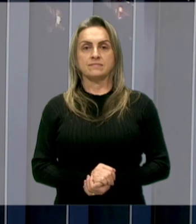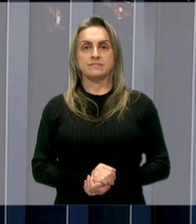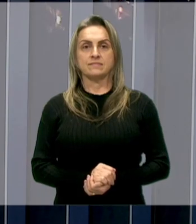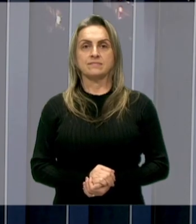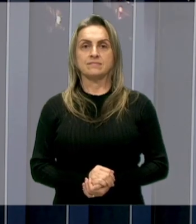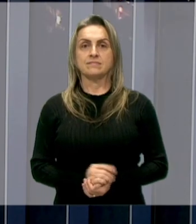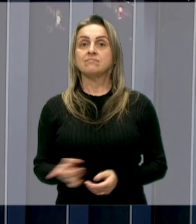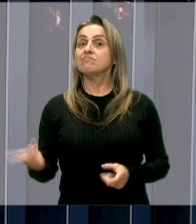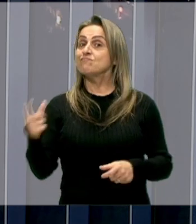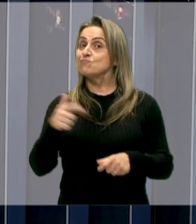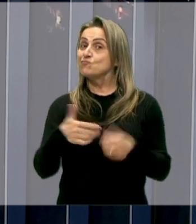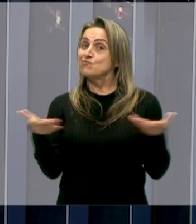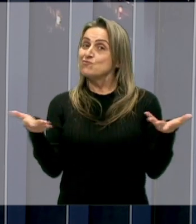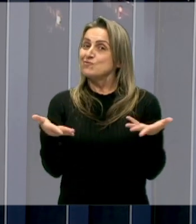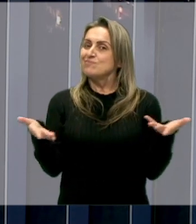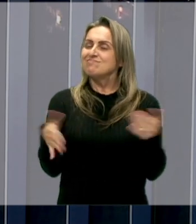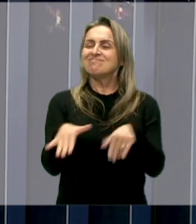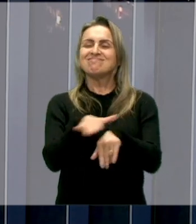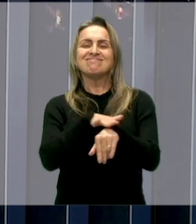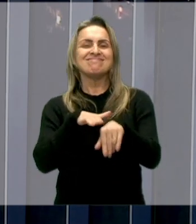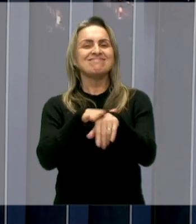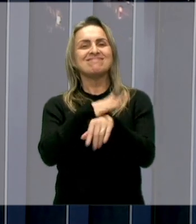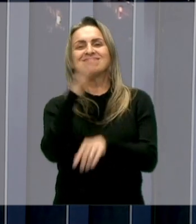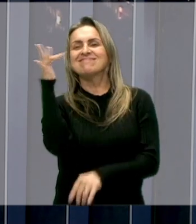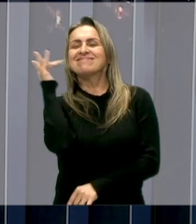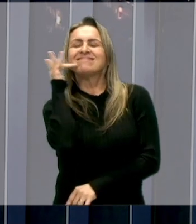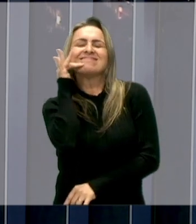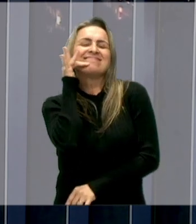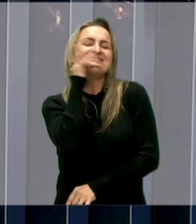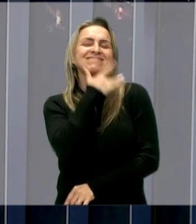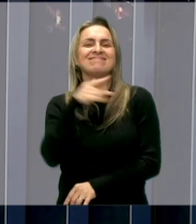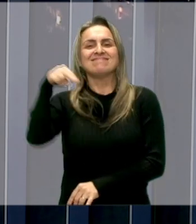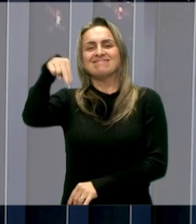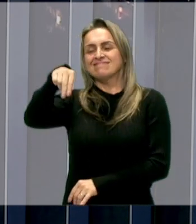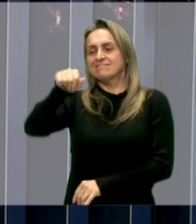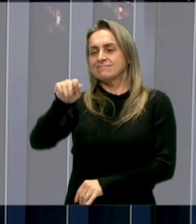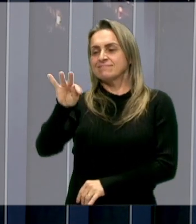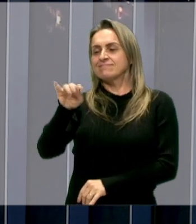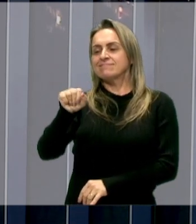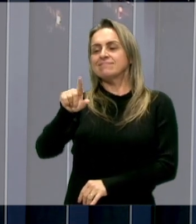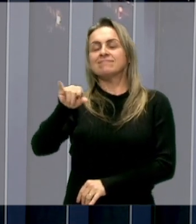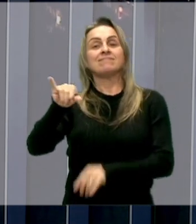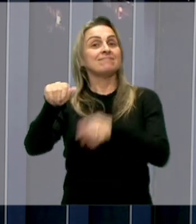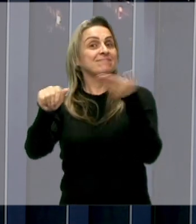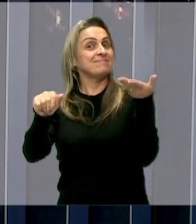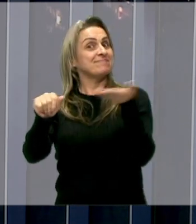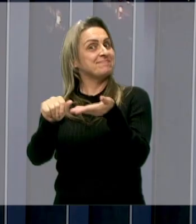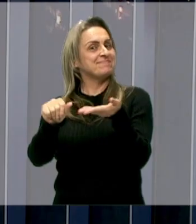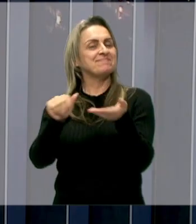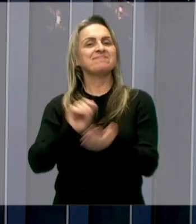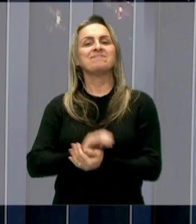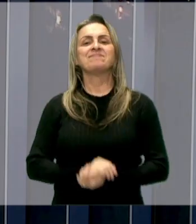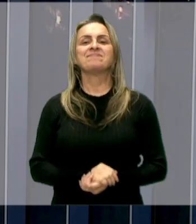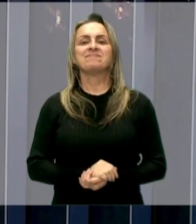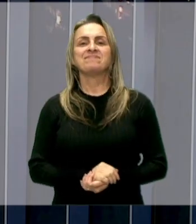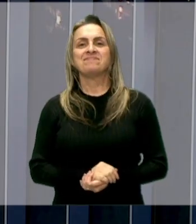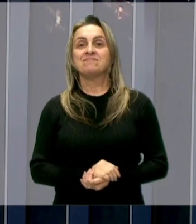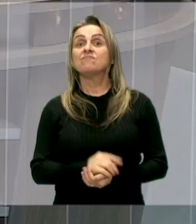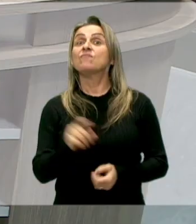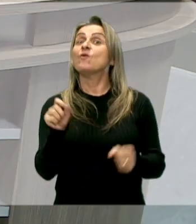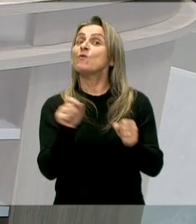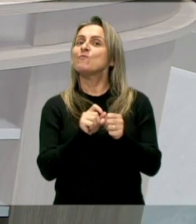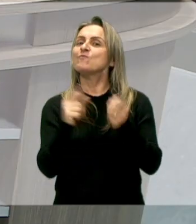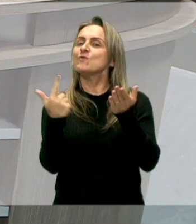Voltamos aqui nessa conversa gostosa com a Natália Uriarte Vieira, autora aqui, né, do